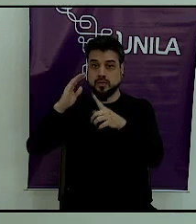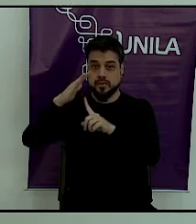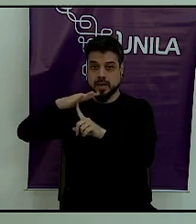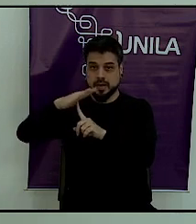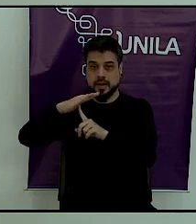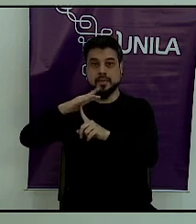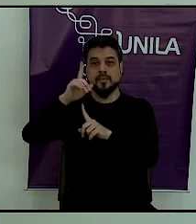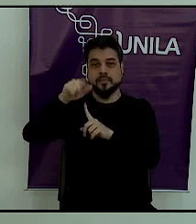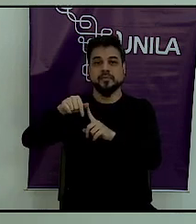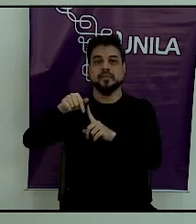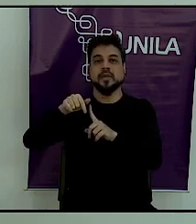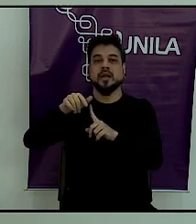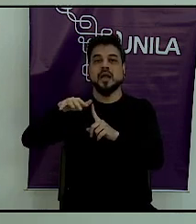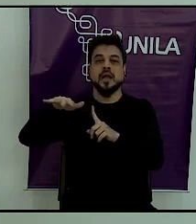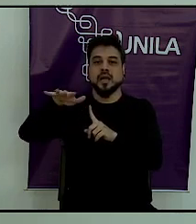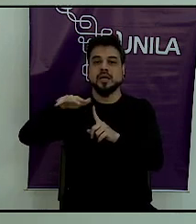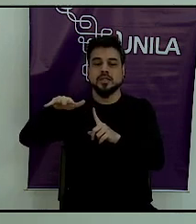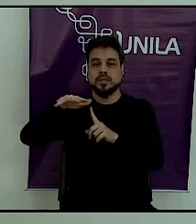em que